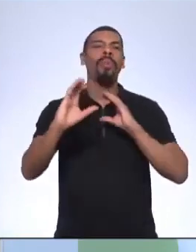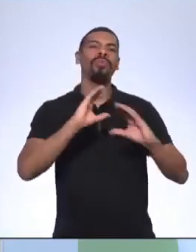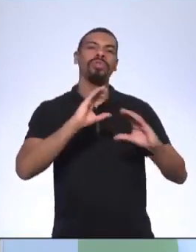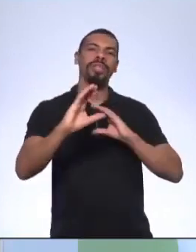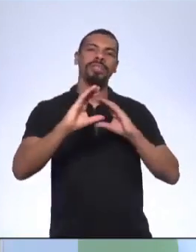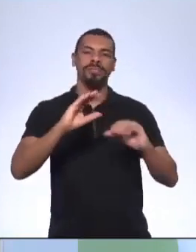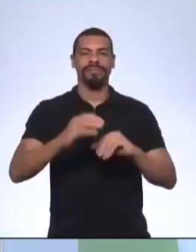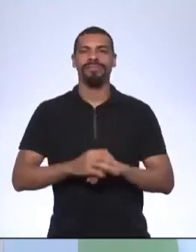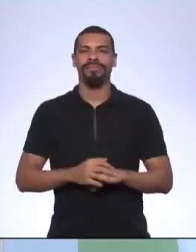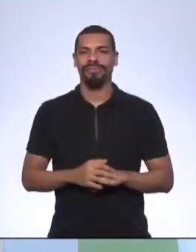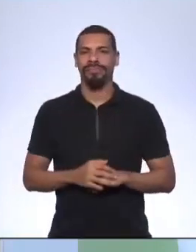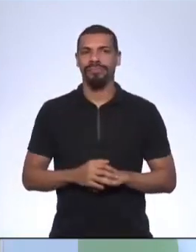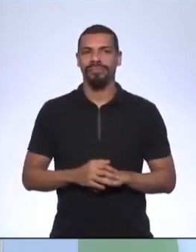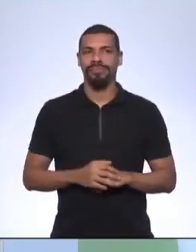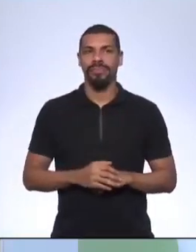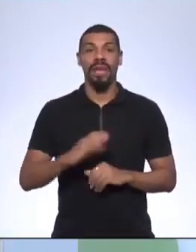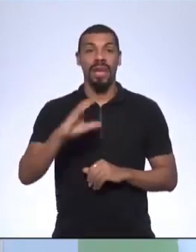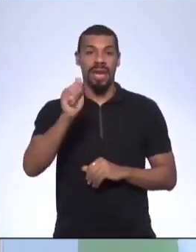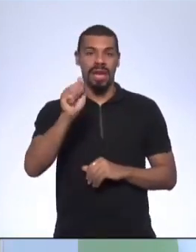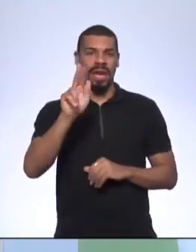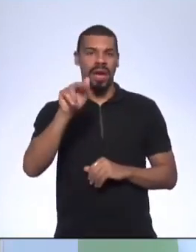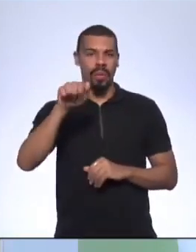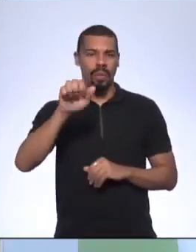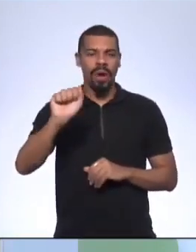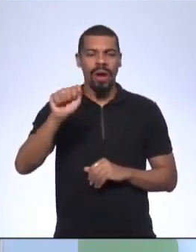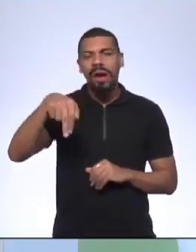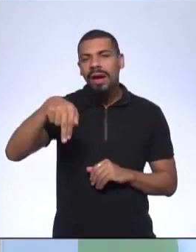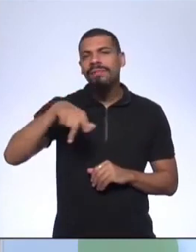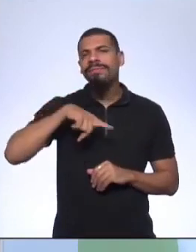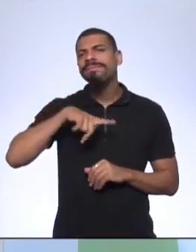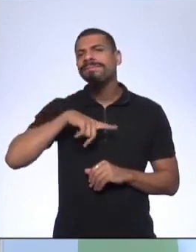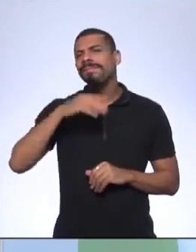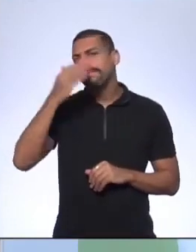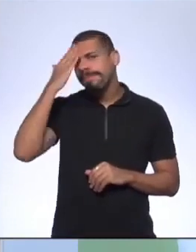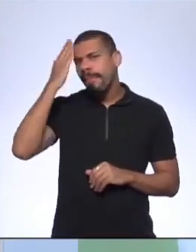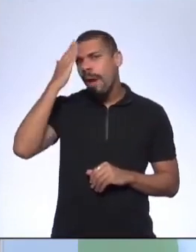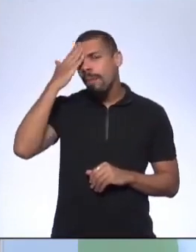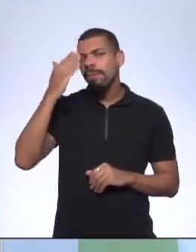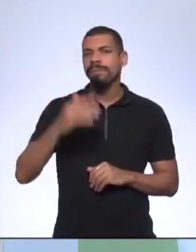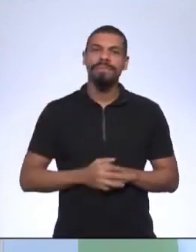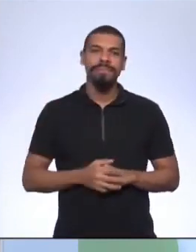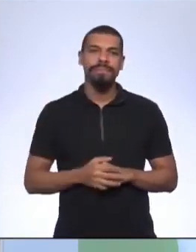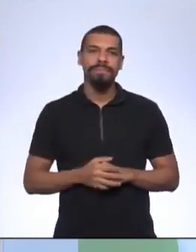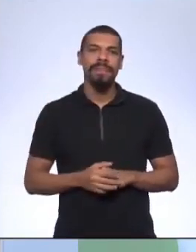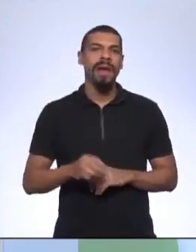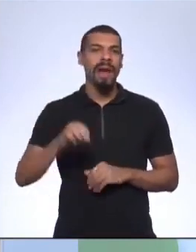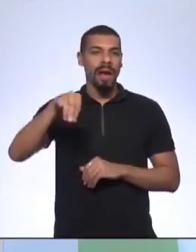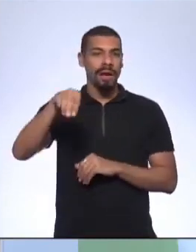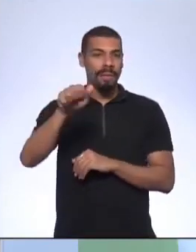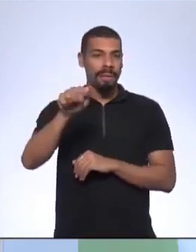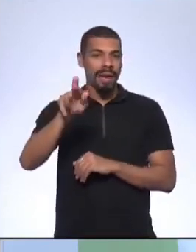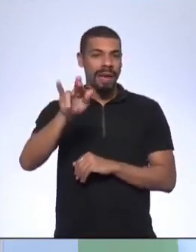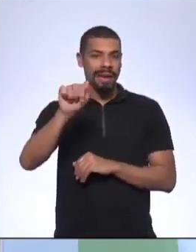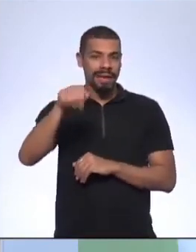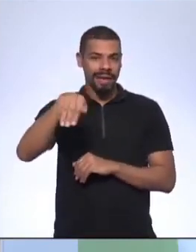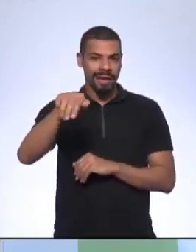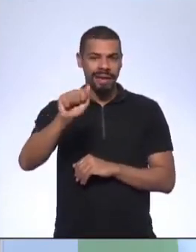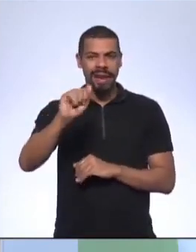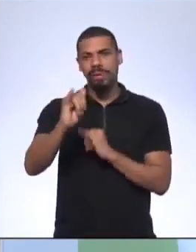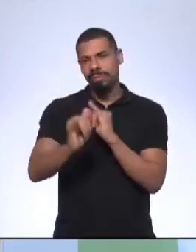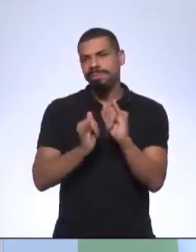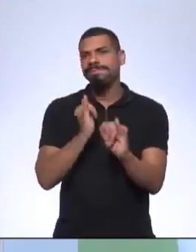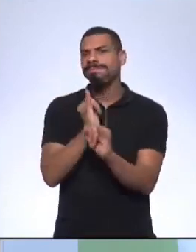assim, sabemos mais, acho que para sabermos mais, né? A Mariana falou, com a internet. O Cauê,